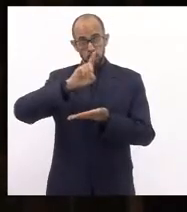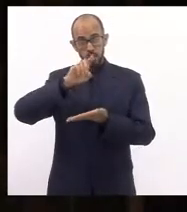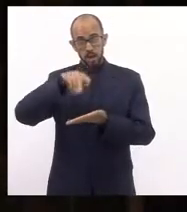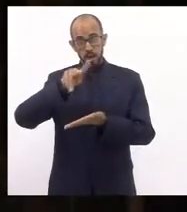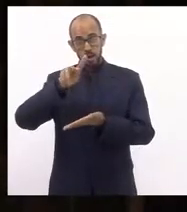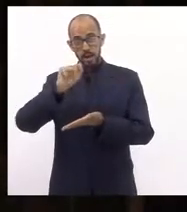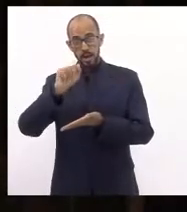recebê-los.